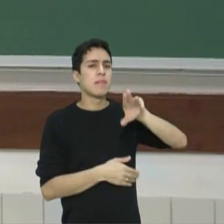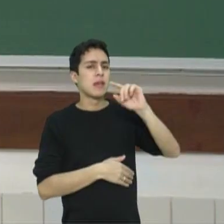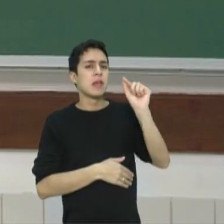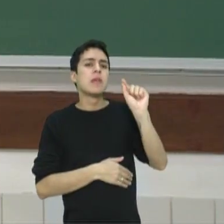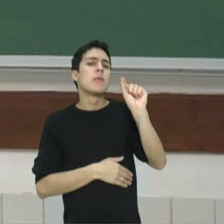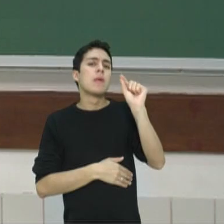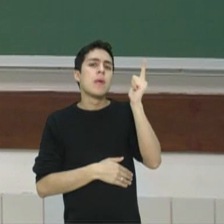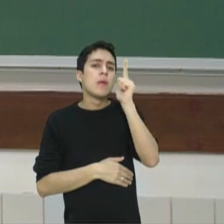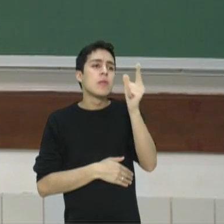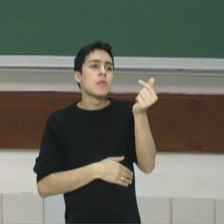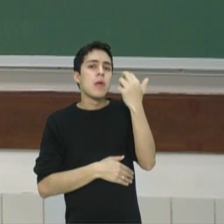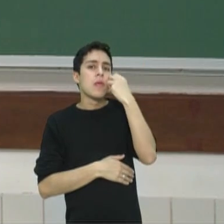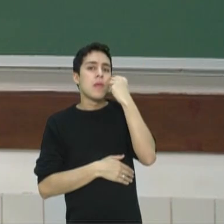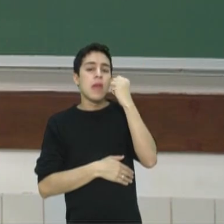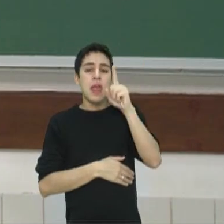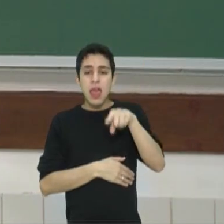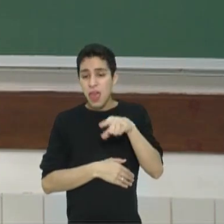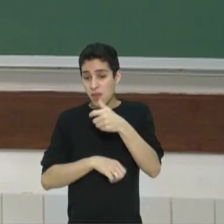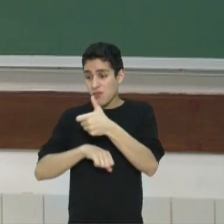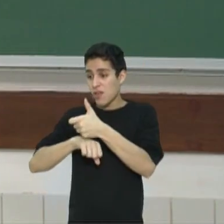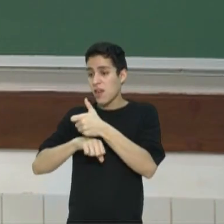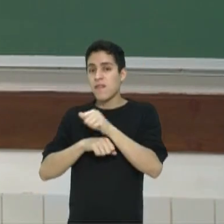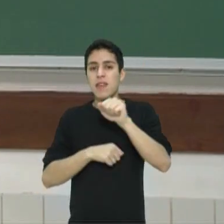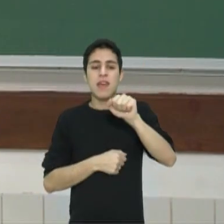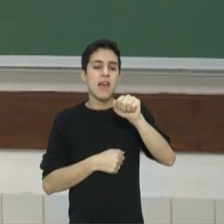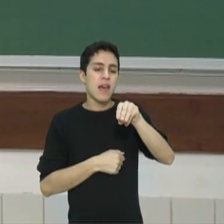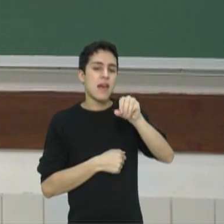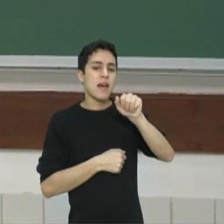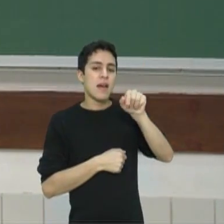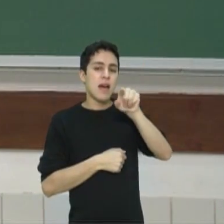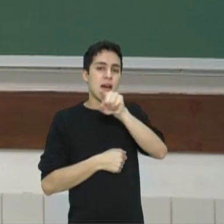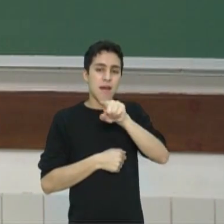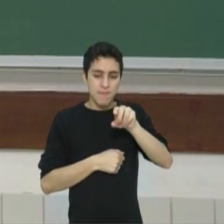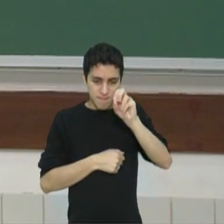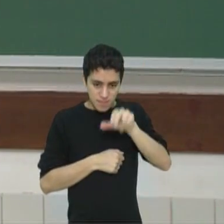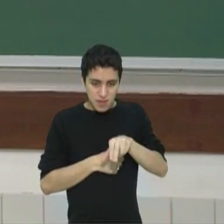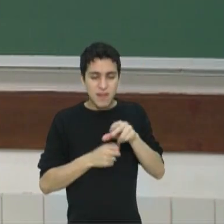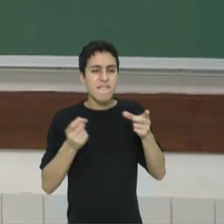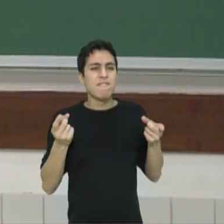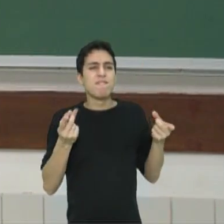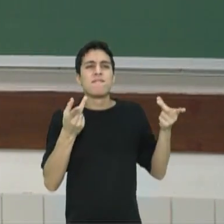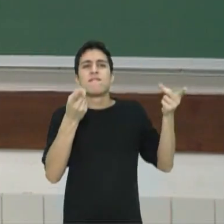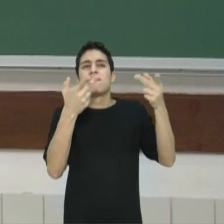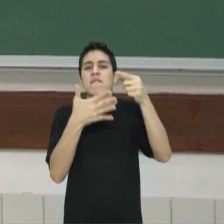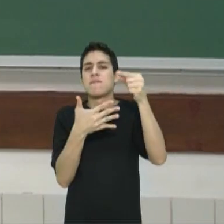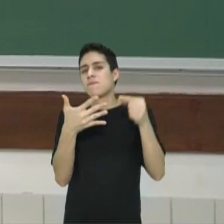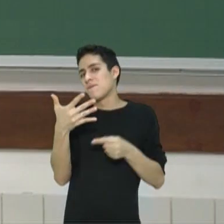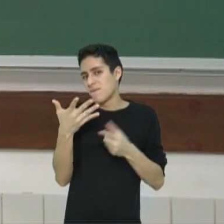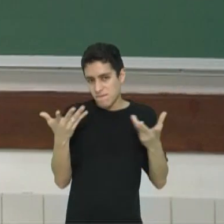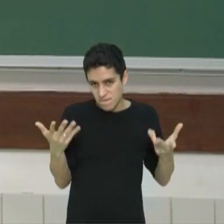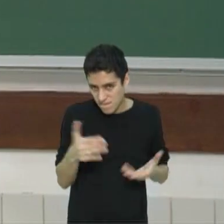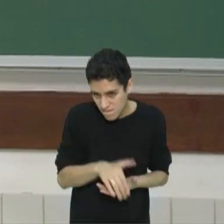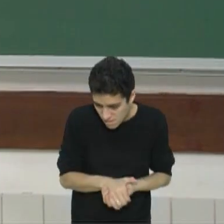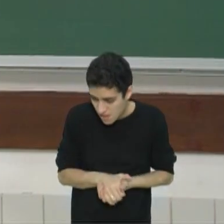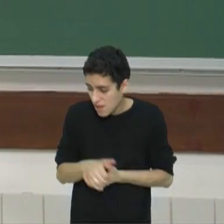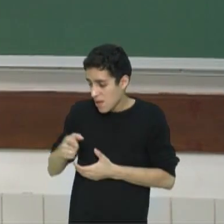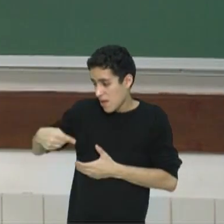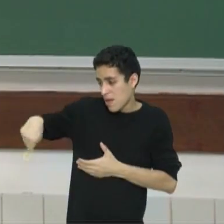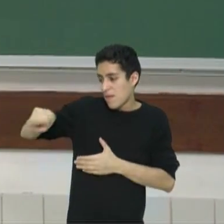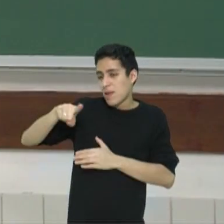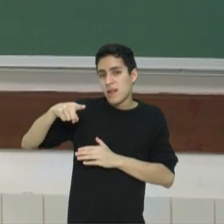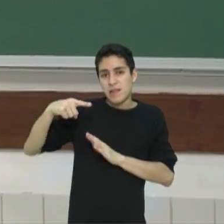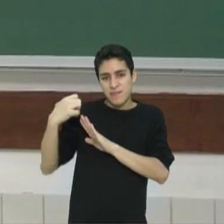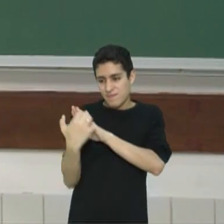pandemia foi o dono da Amazon naquelas daquele a página que vende uma infinidade de produtos né então para essas